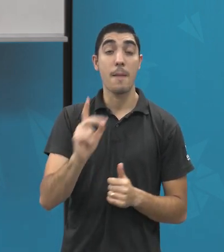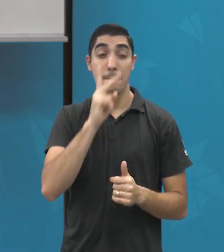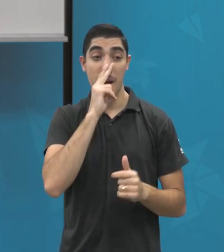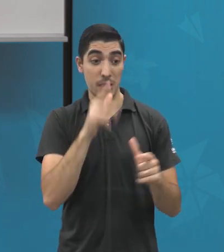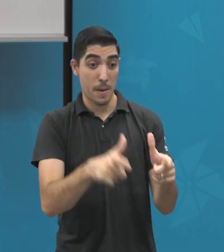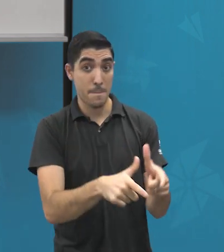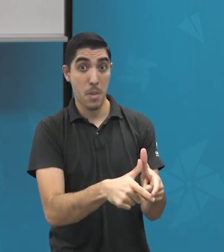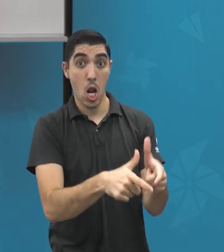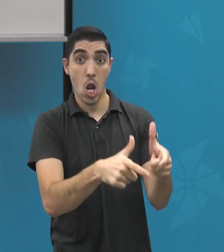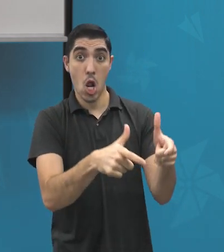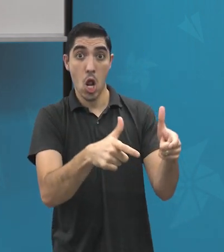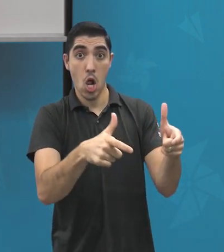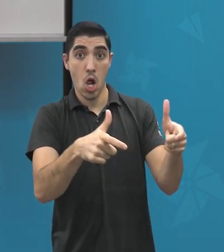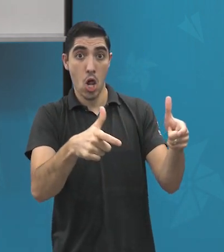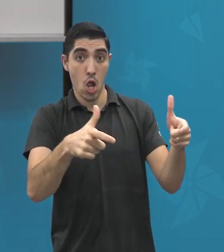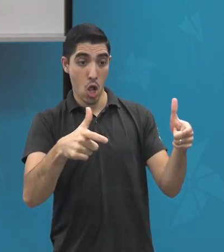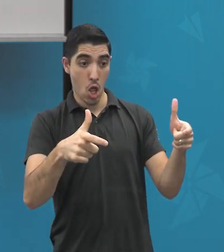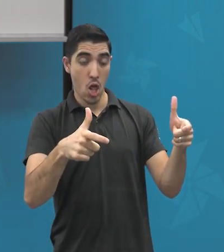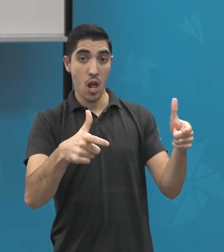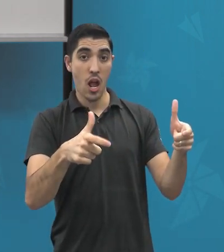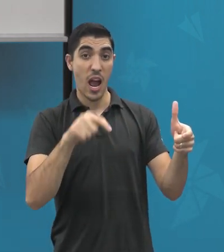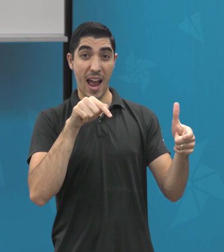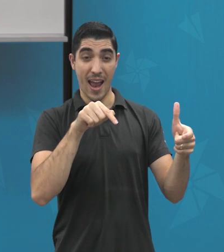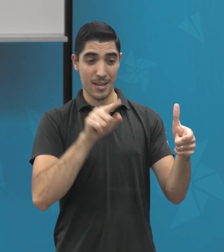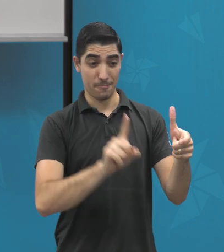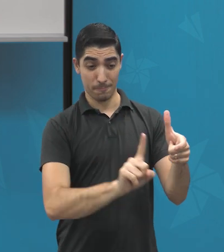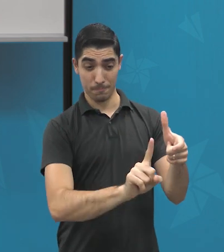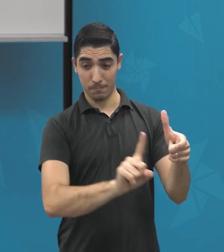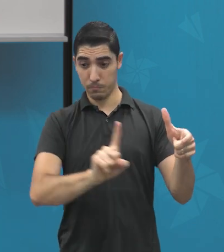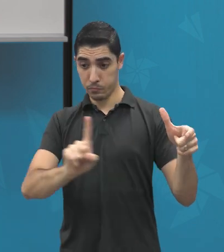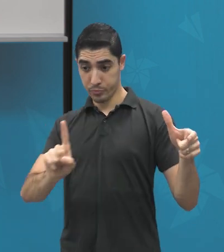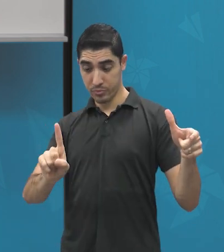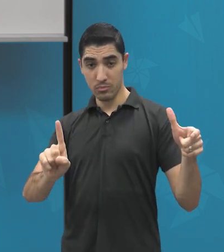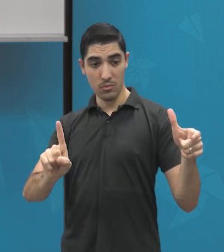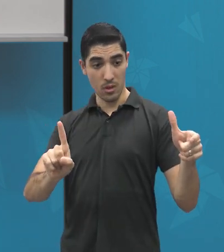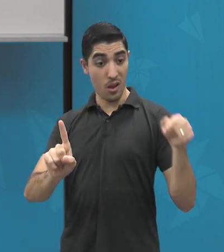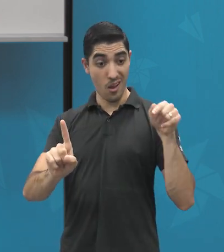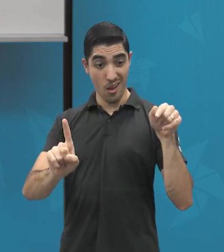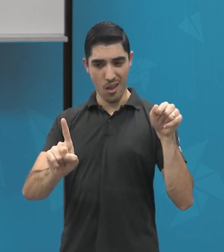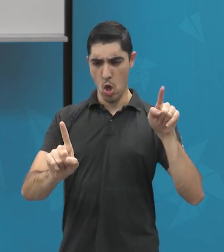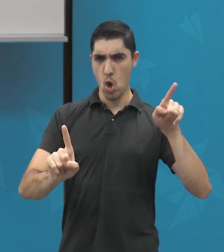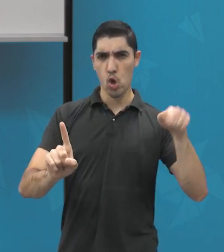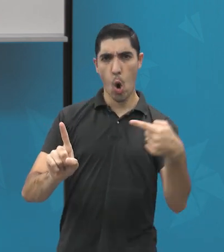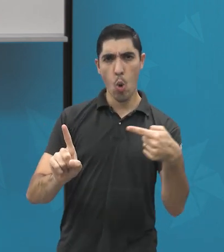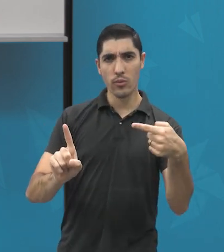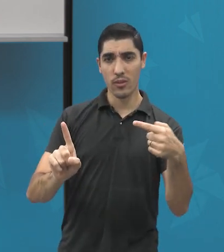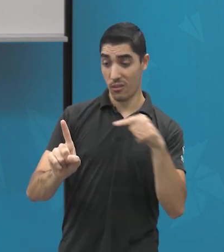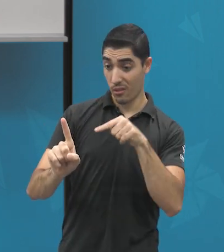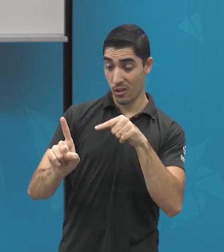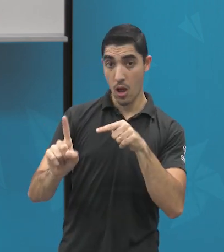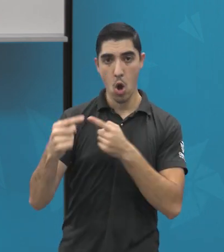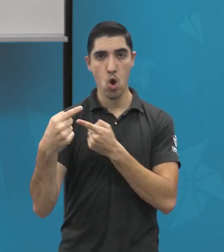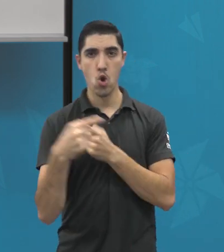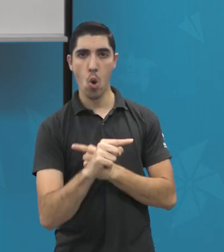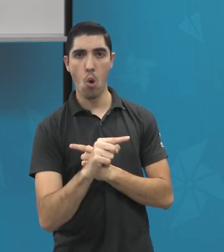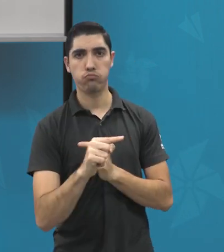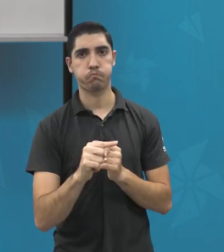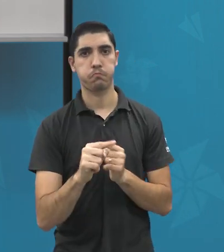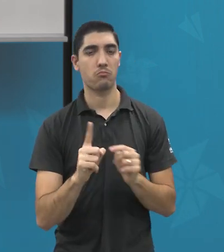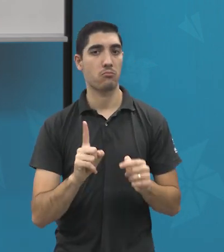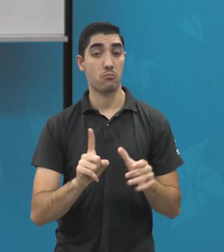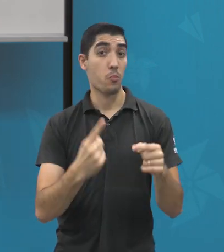maioria que vai se impor àquela única pessoa que pensa diferente. E